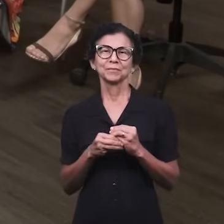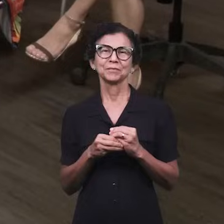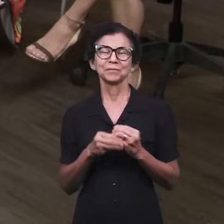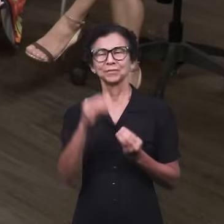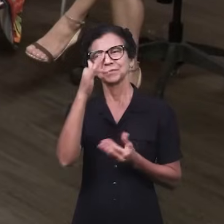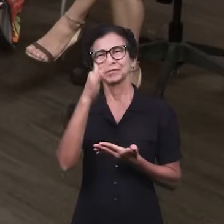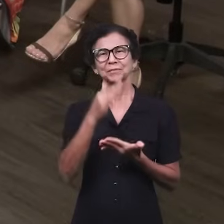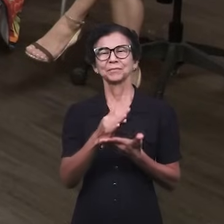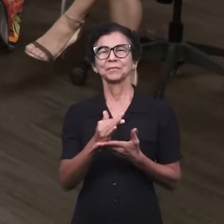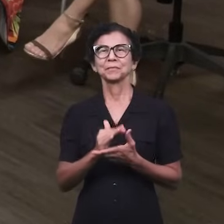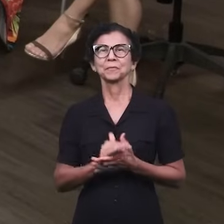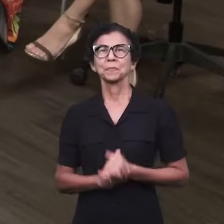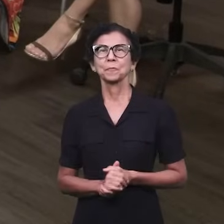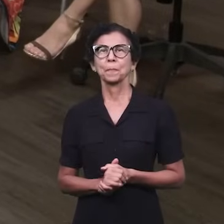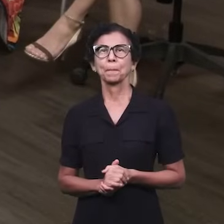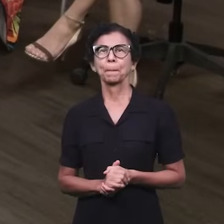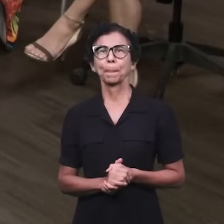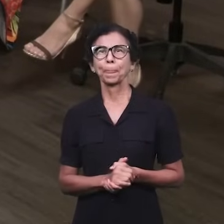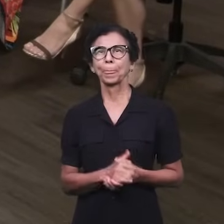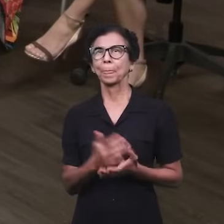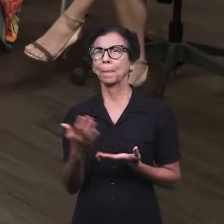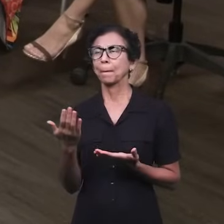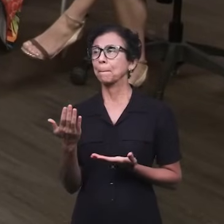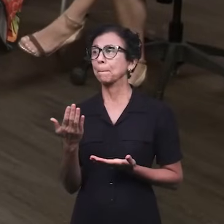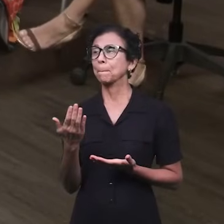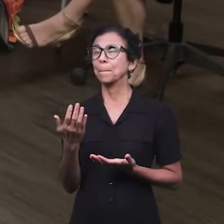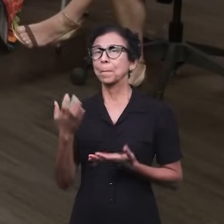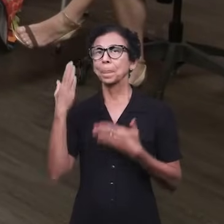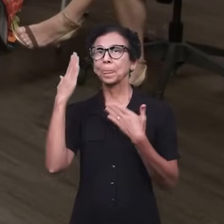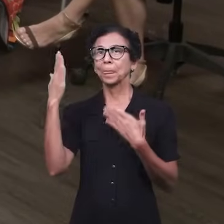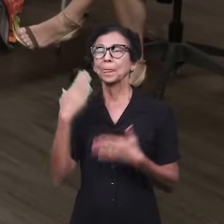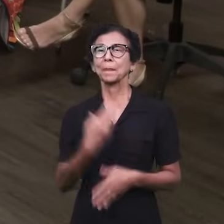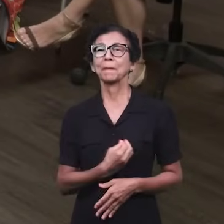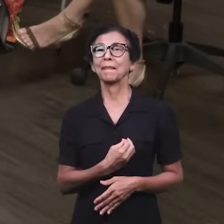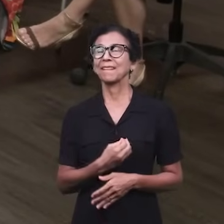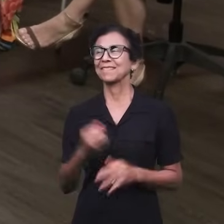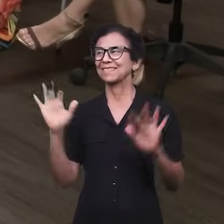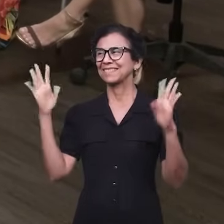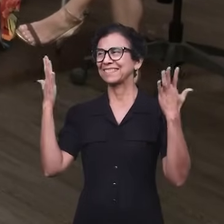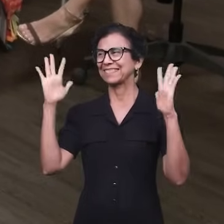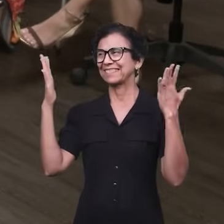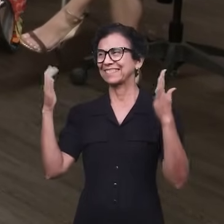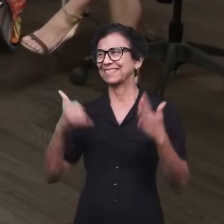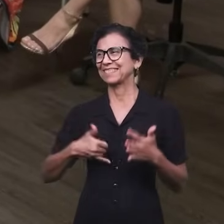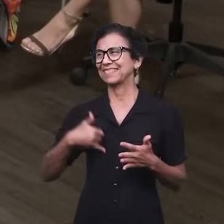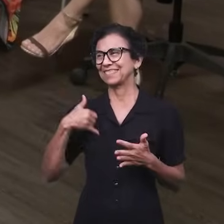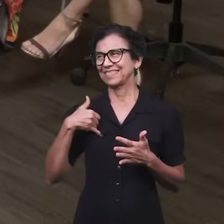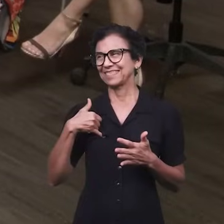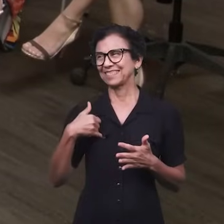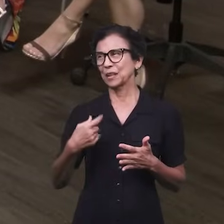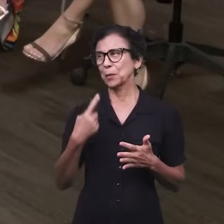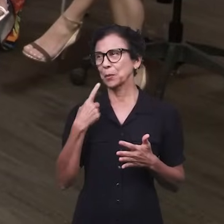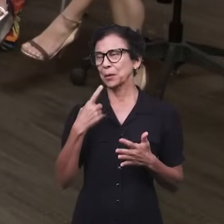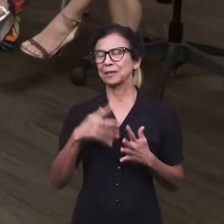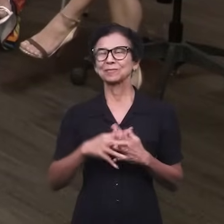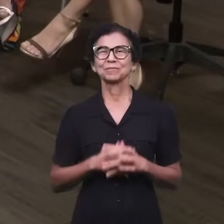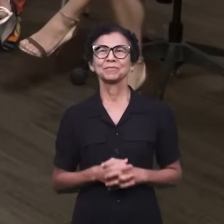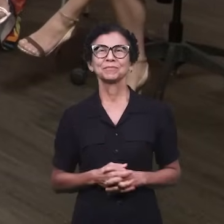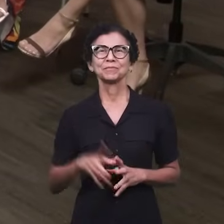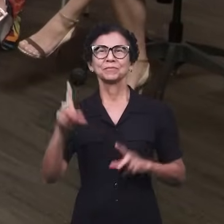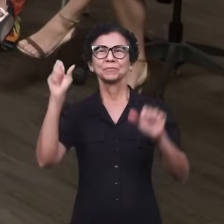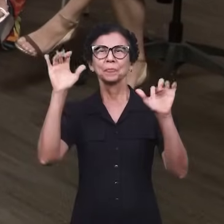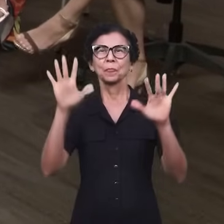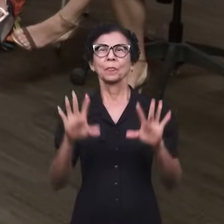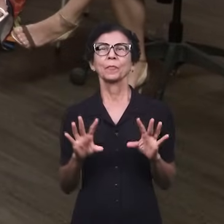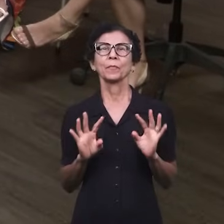amém aos jovens obrigado pela presença de vocês aqui Parabéns PED pelo seu aniversário fazendo essa referência